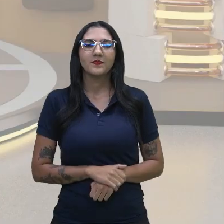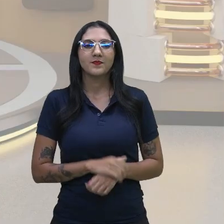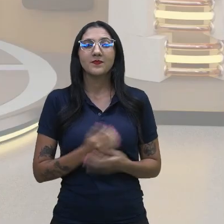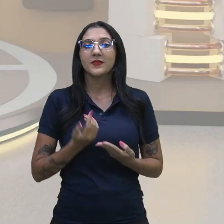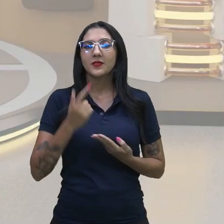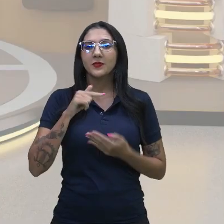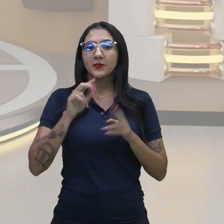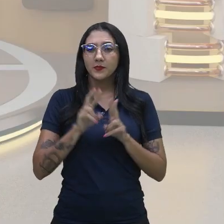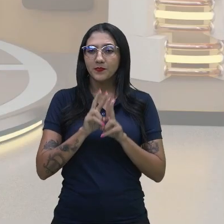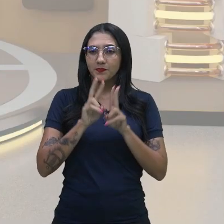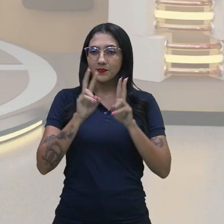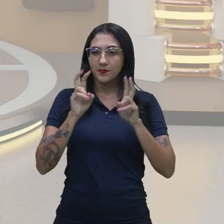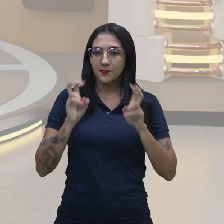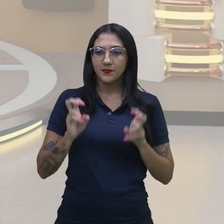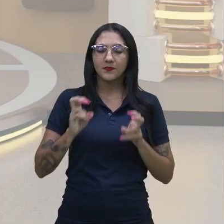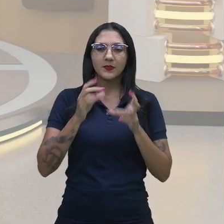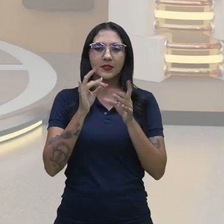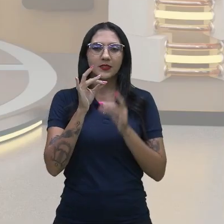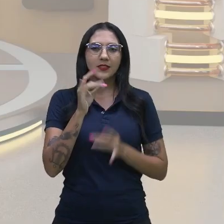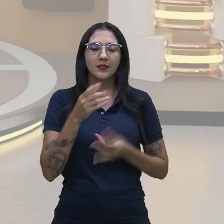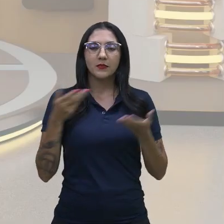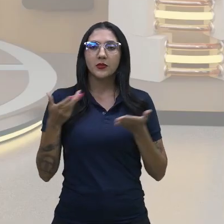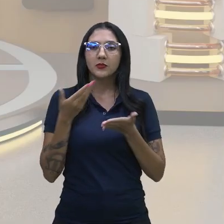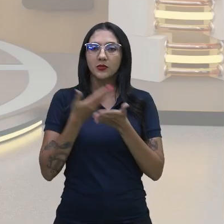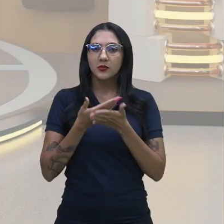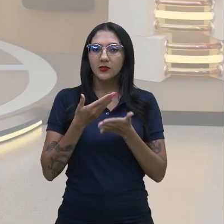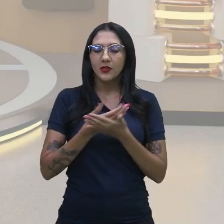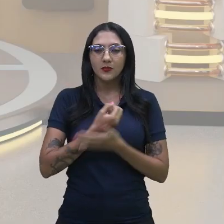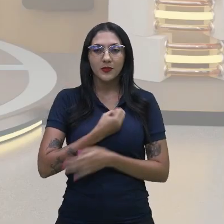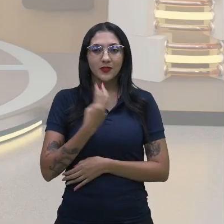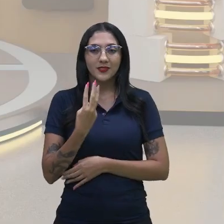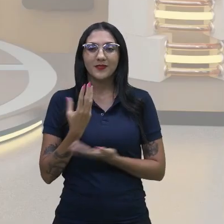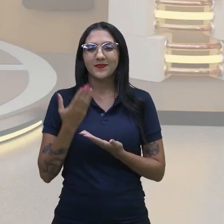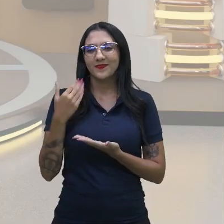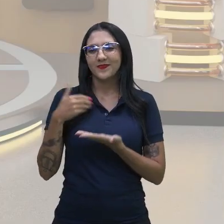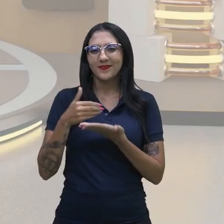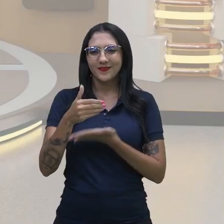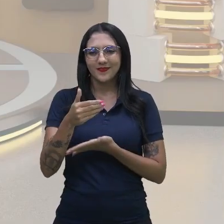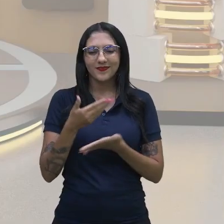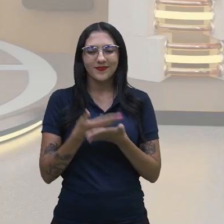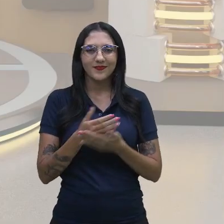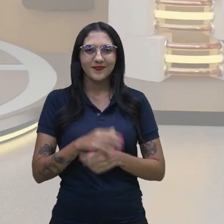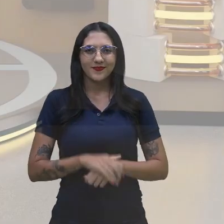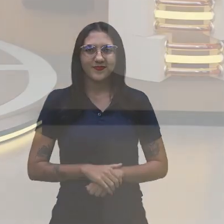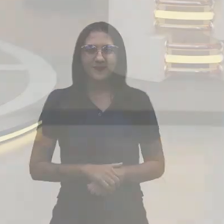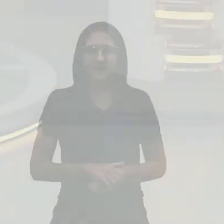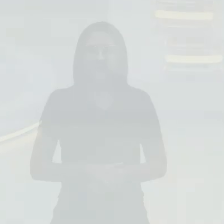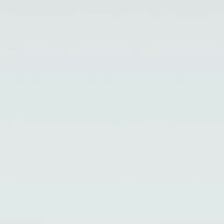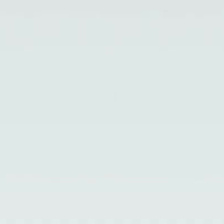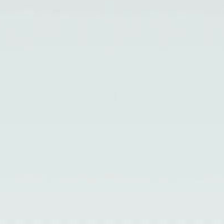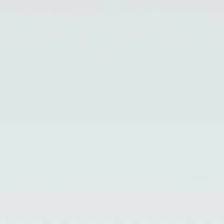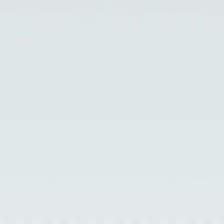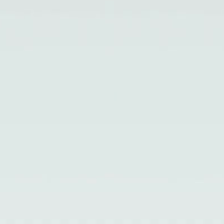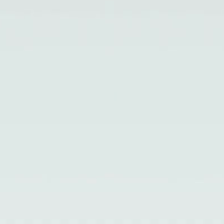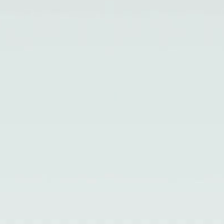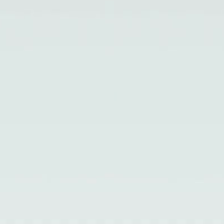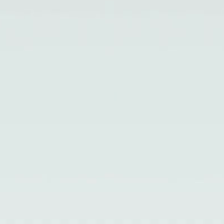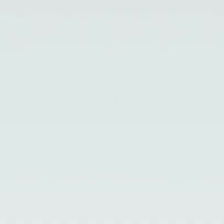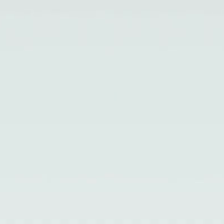o nosso objeto e o detalhamento da nossa aula de número 3. E vamos aí a mais uma aula.